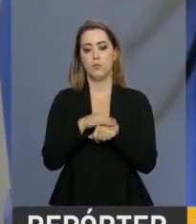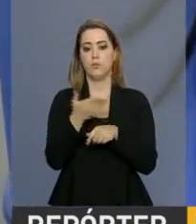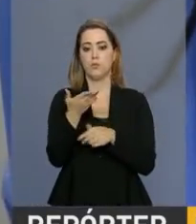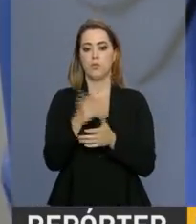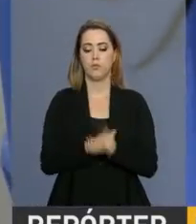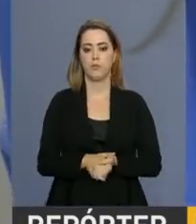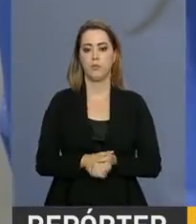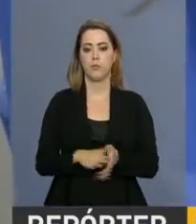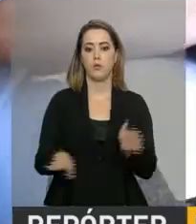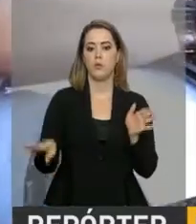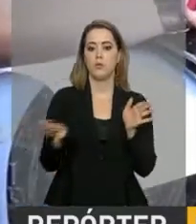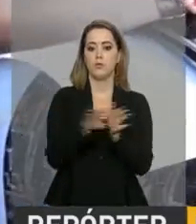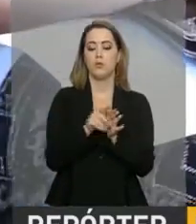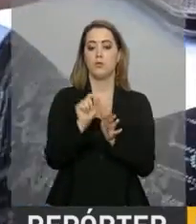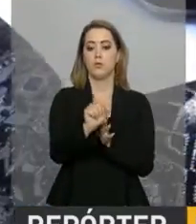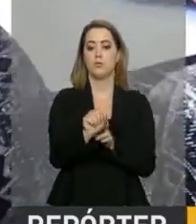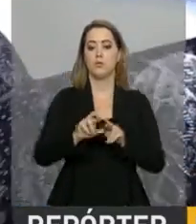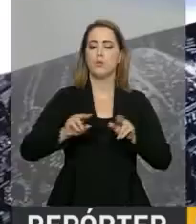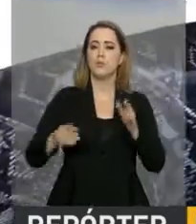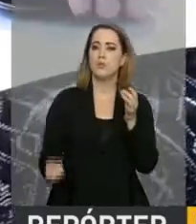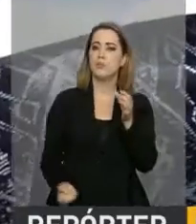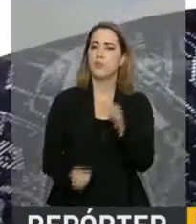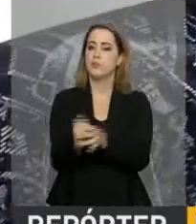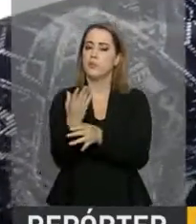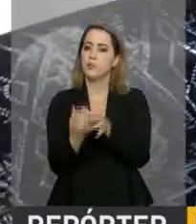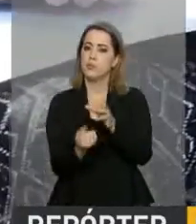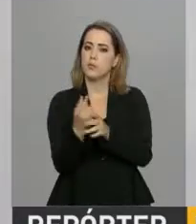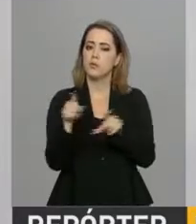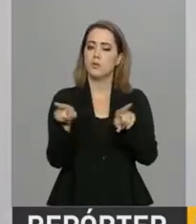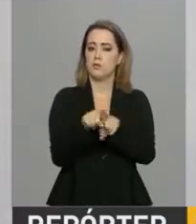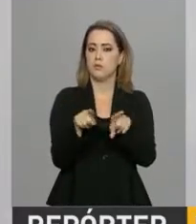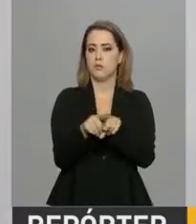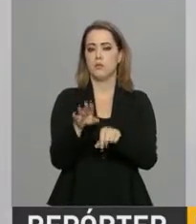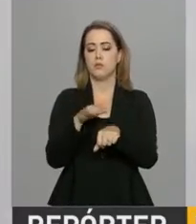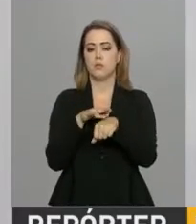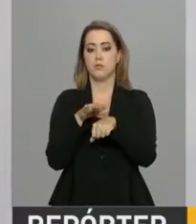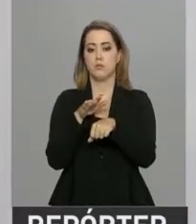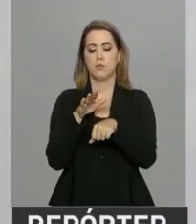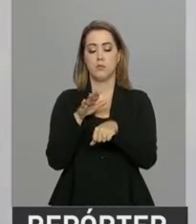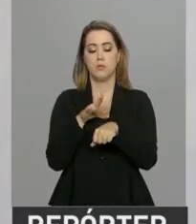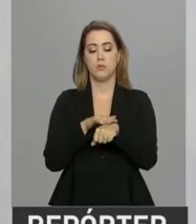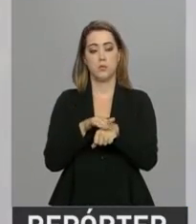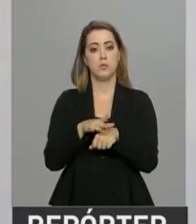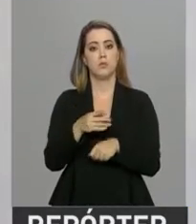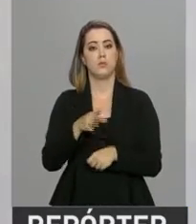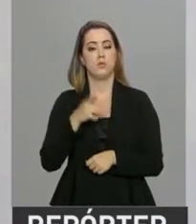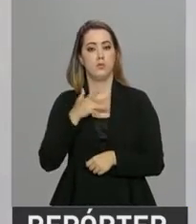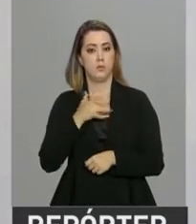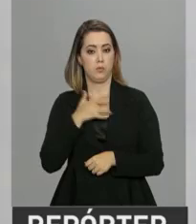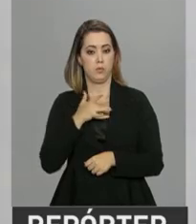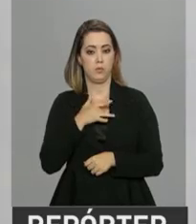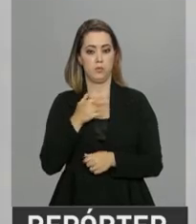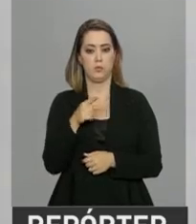na vida de uma mulher, surgem também os medos. Fiquei muito assustada.